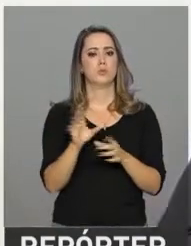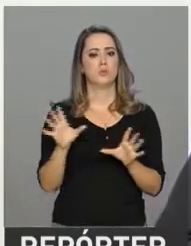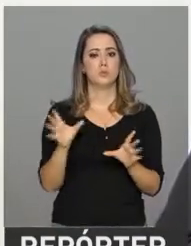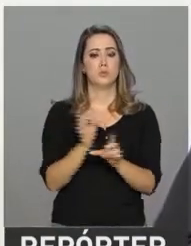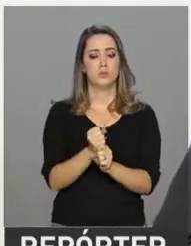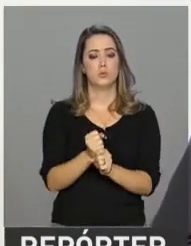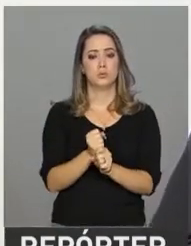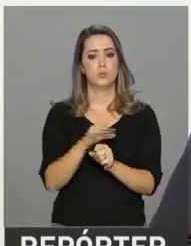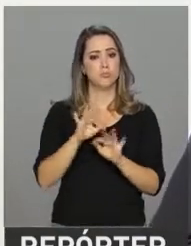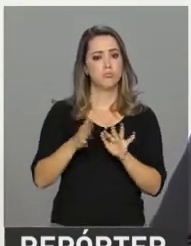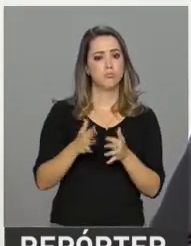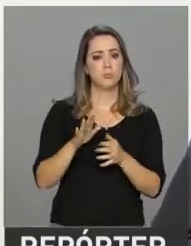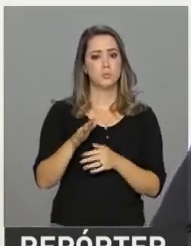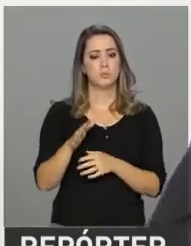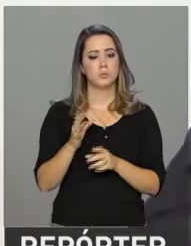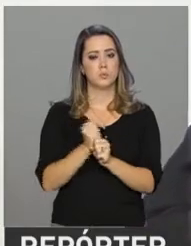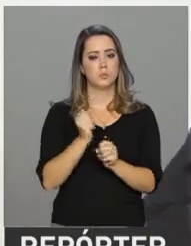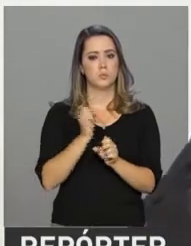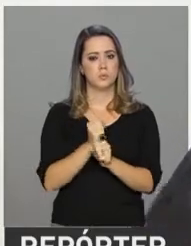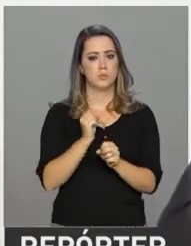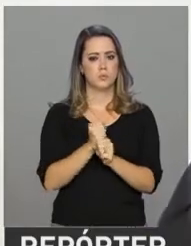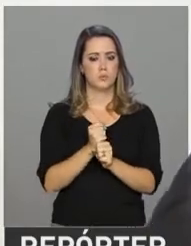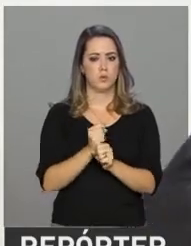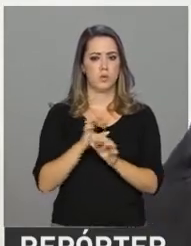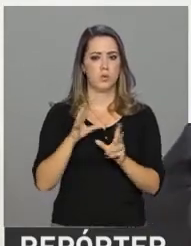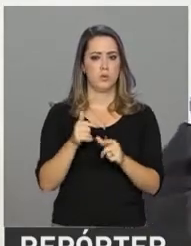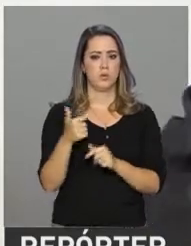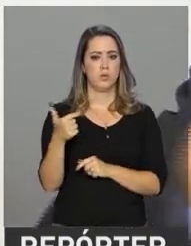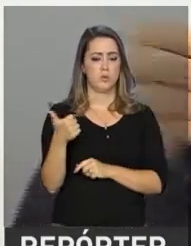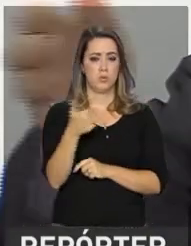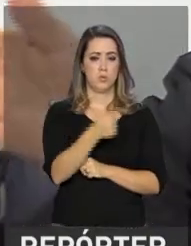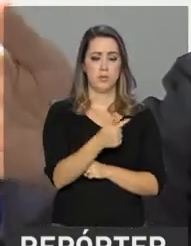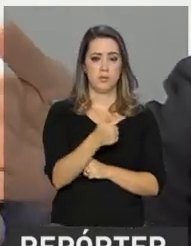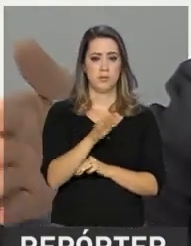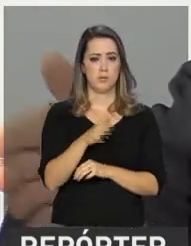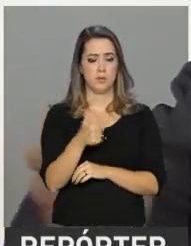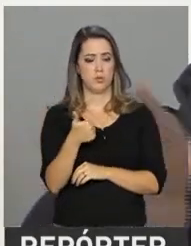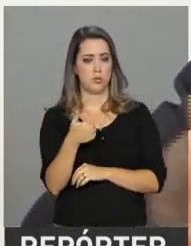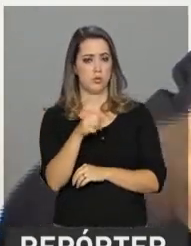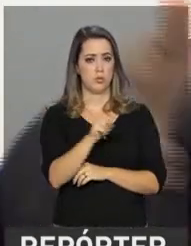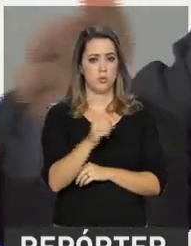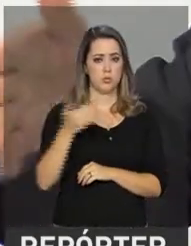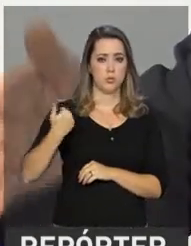somando, talvez a soma, somando 17 e 18, nós vamos